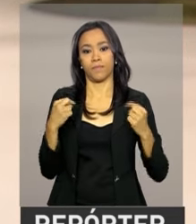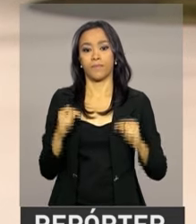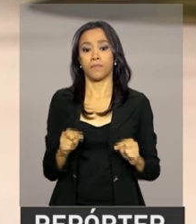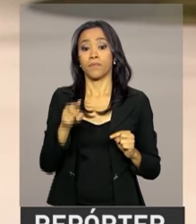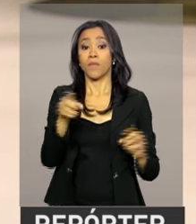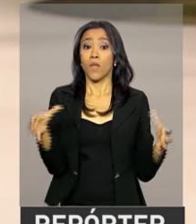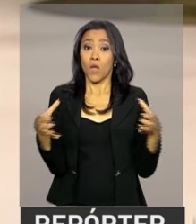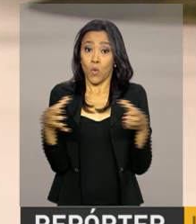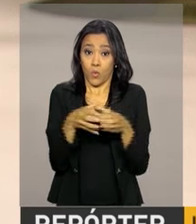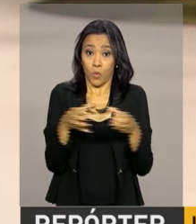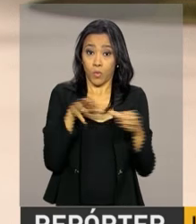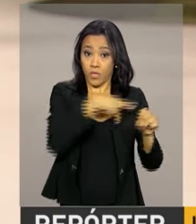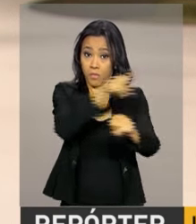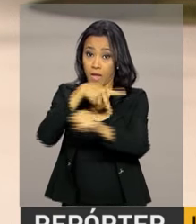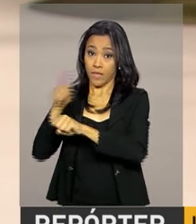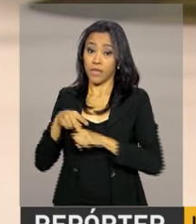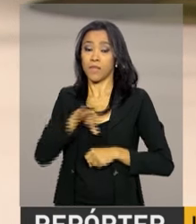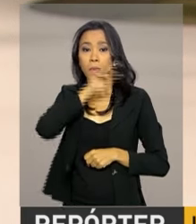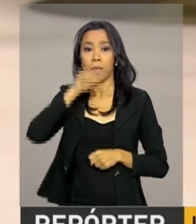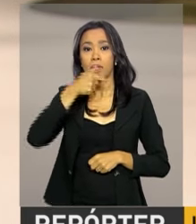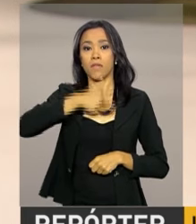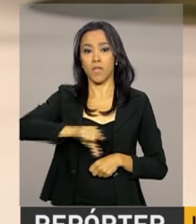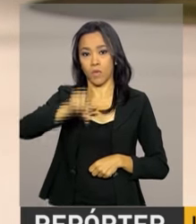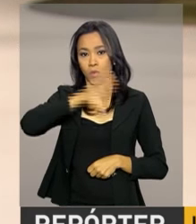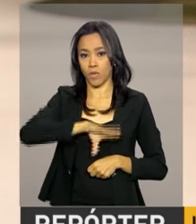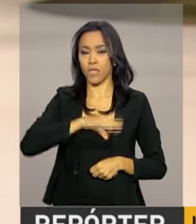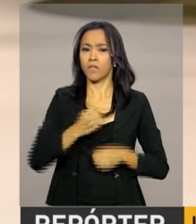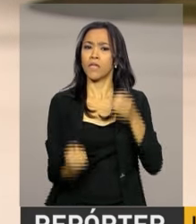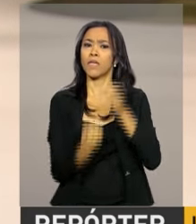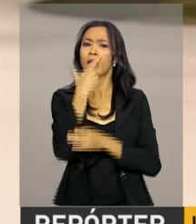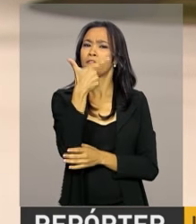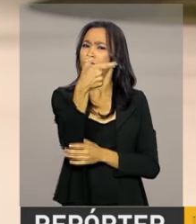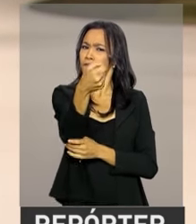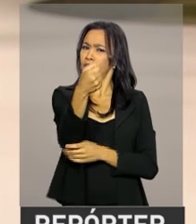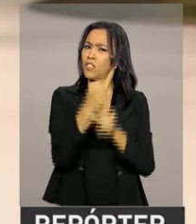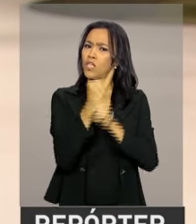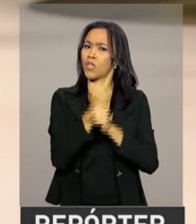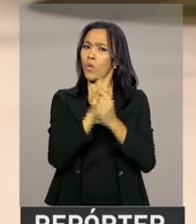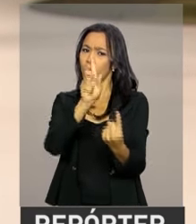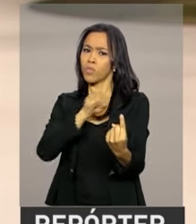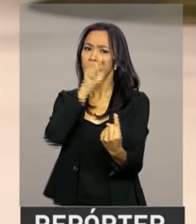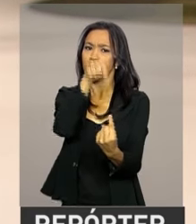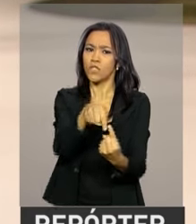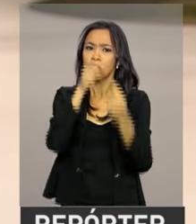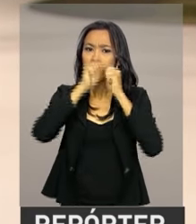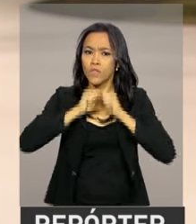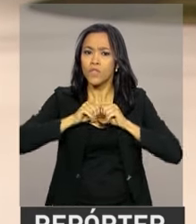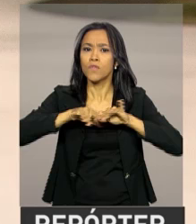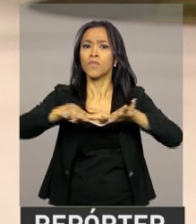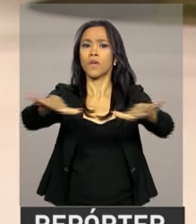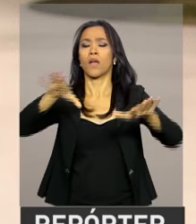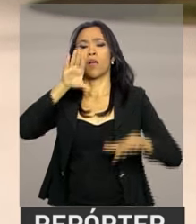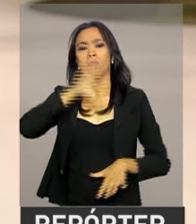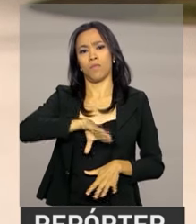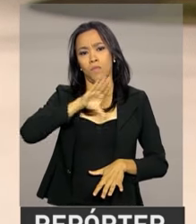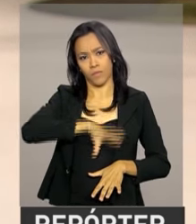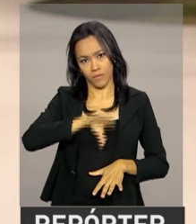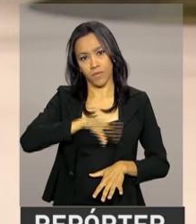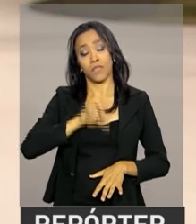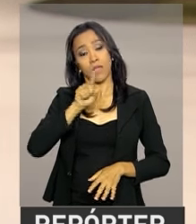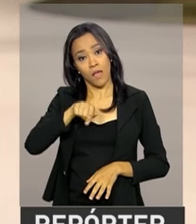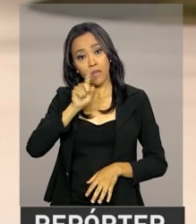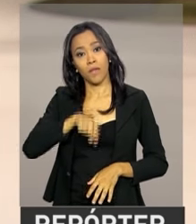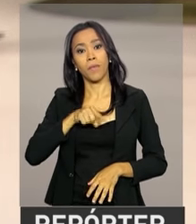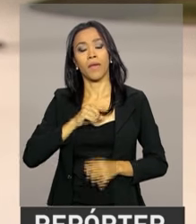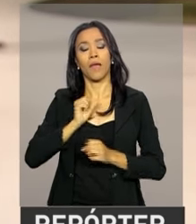dos Países de Língua Portuguesa foi criada há 20 anos para valorizar e divulgar o idioma e pôr em prática projetos de cooperação